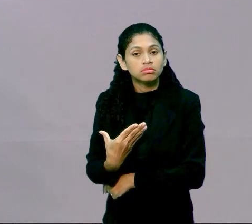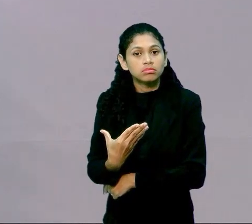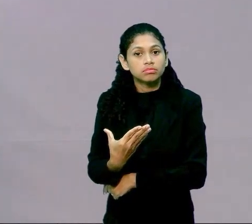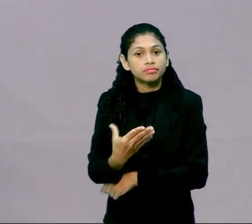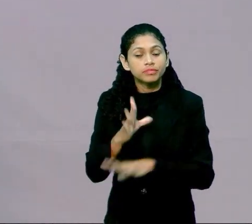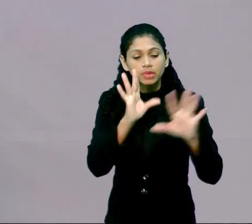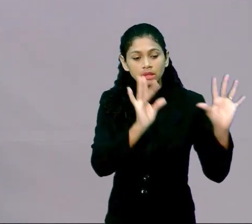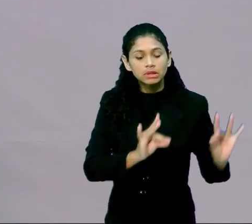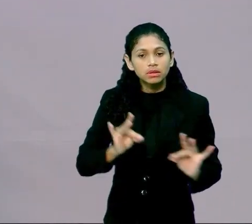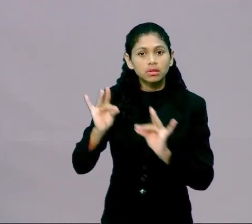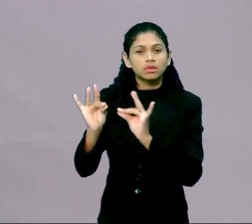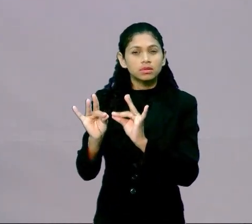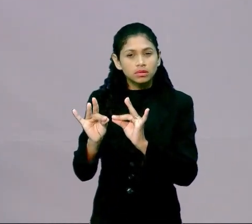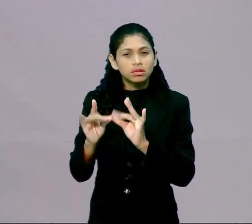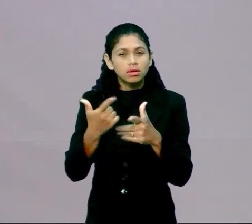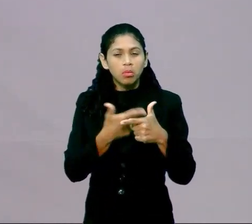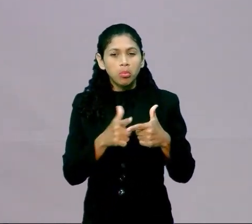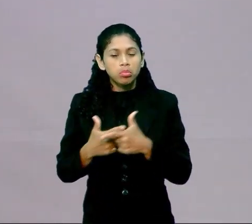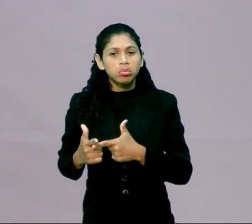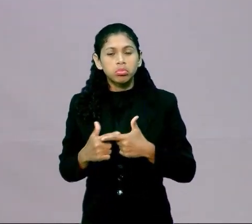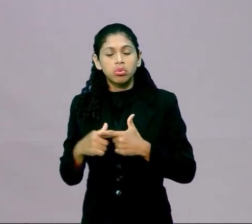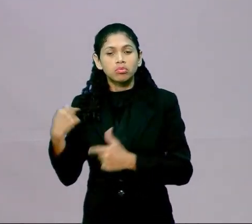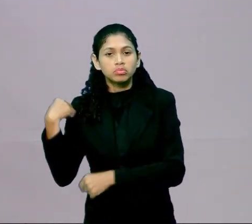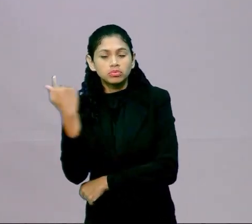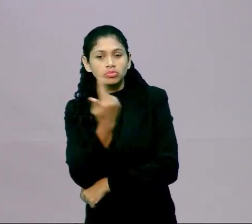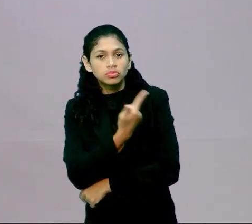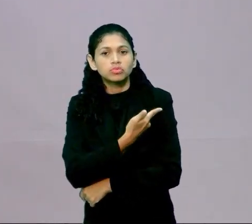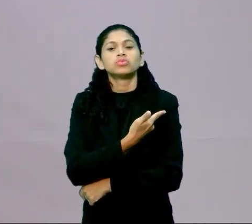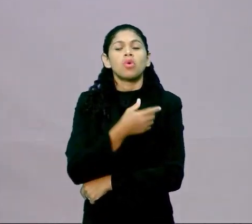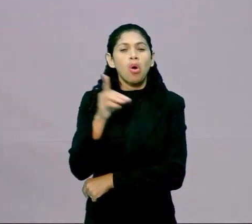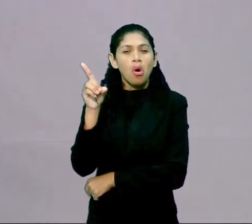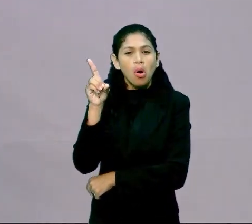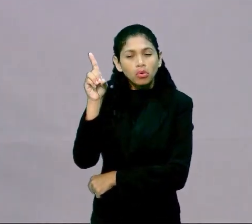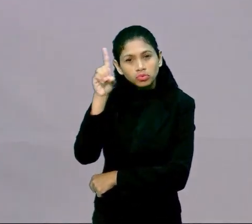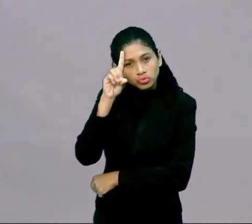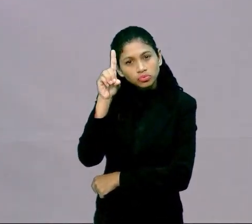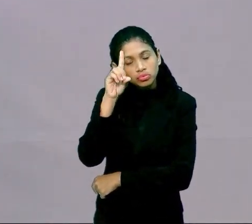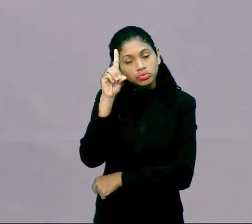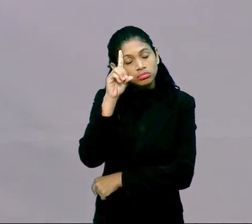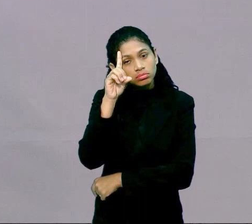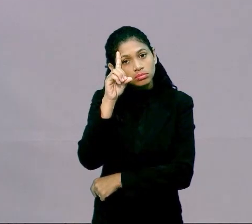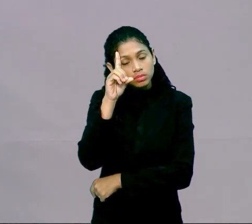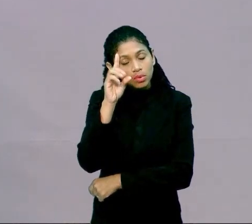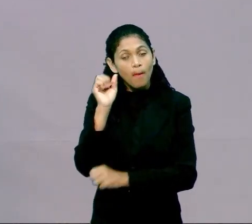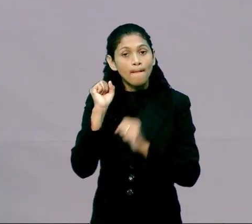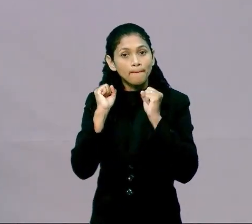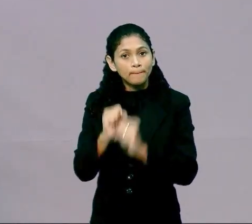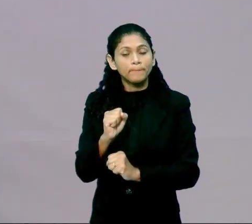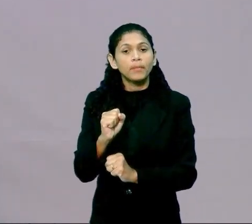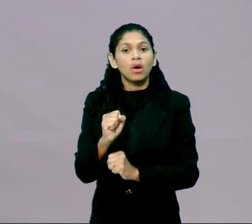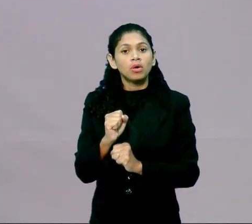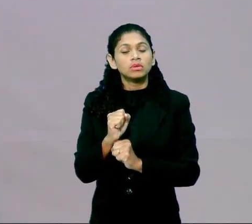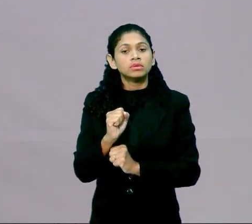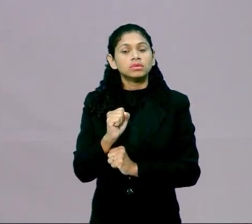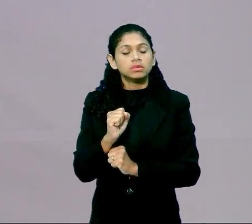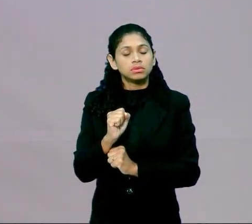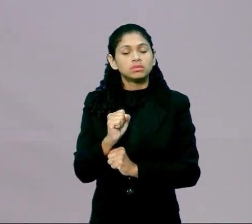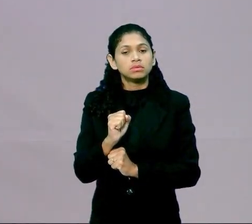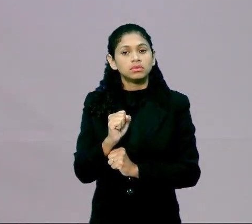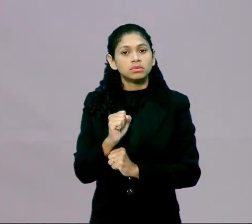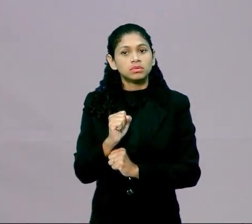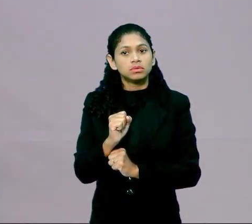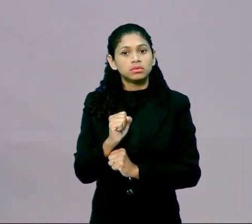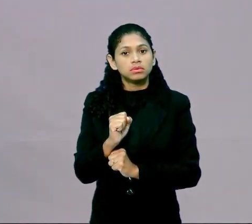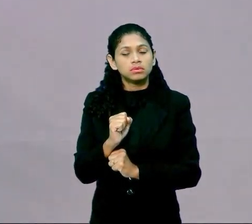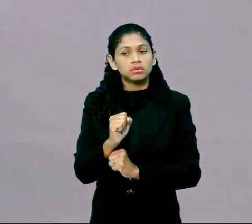dias atuais, podemos citar exemplos, professor, mais efetivos do que seria essa